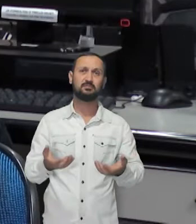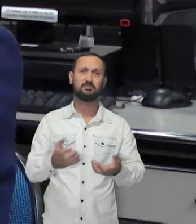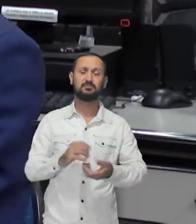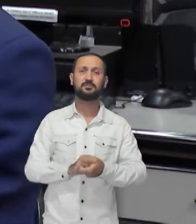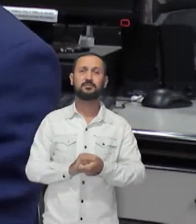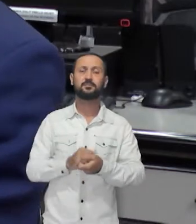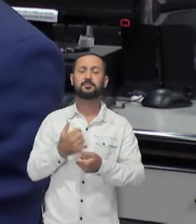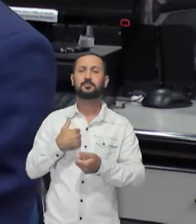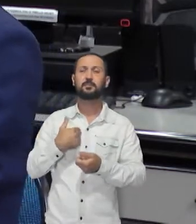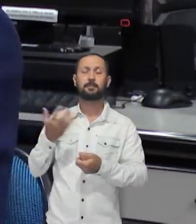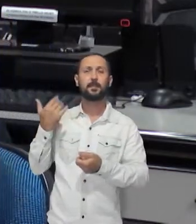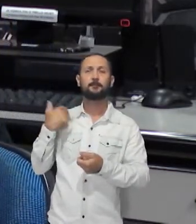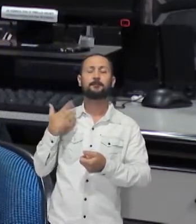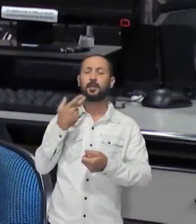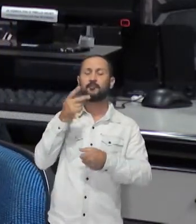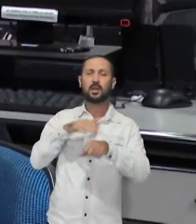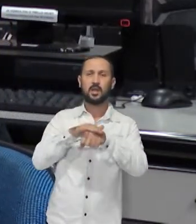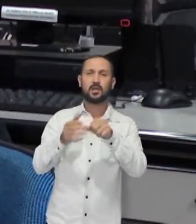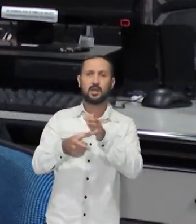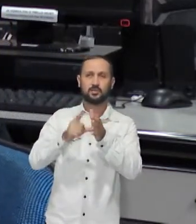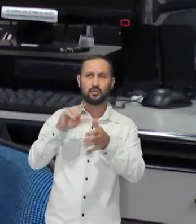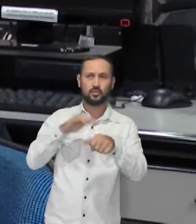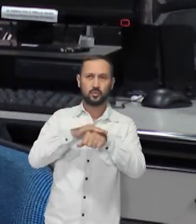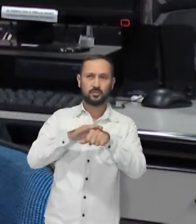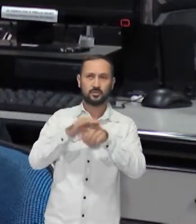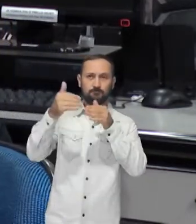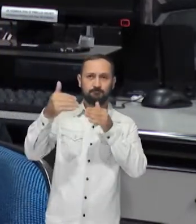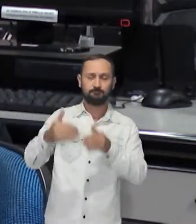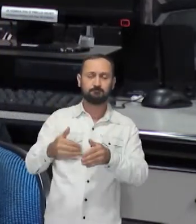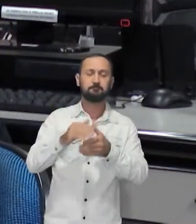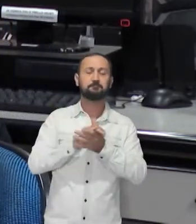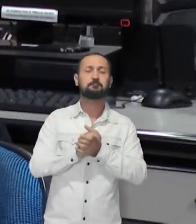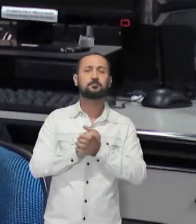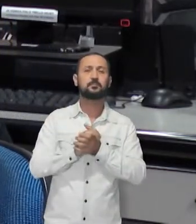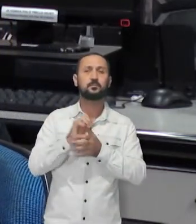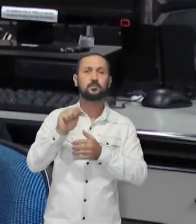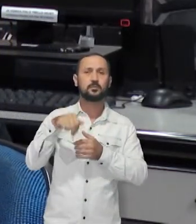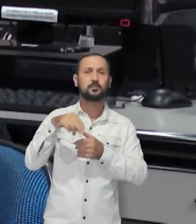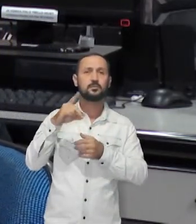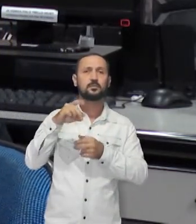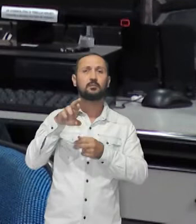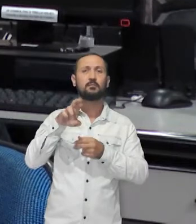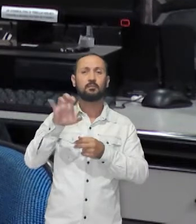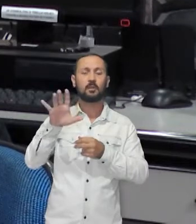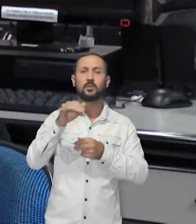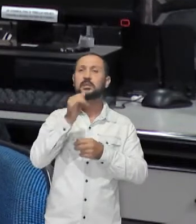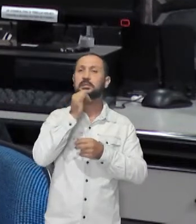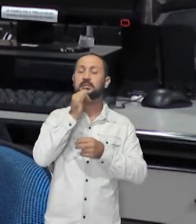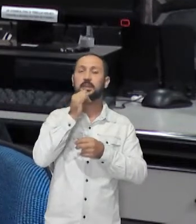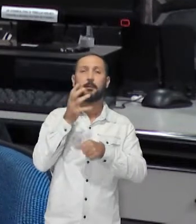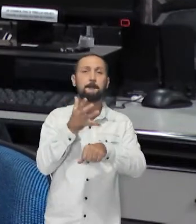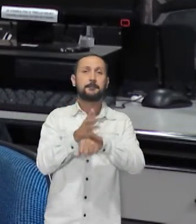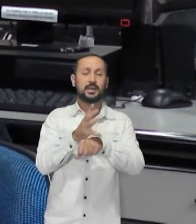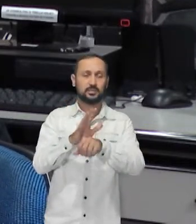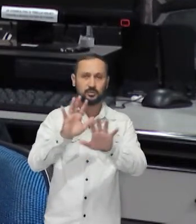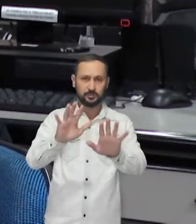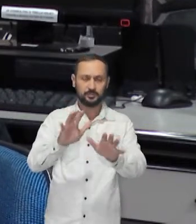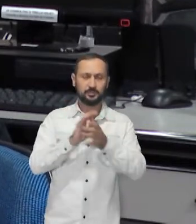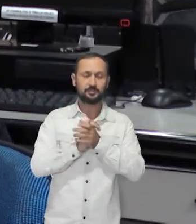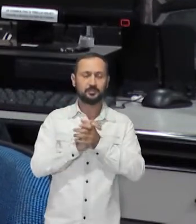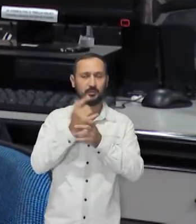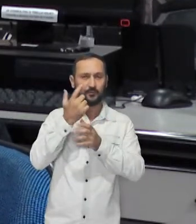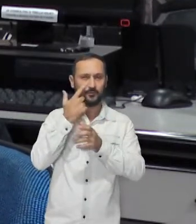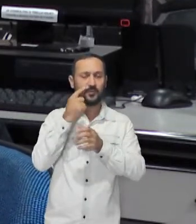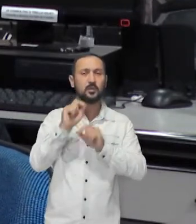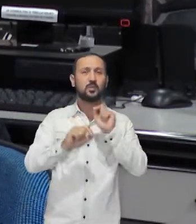Então, eu tinha falado aqui, né, antes de começar a conversar com o André, sobre exemplos práticos, né? A gente viu que essa reforma,